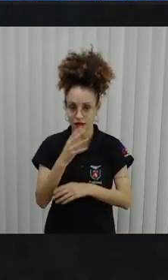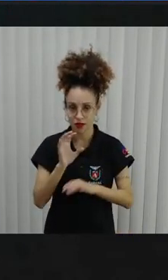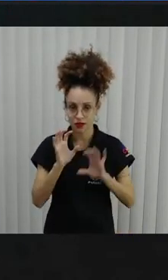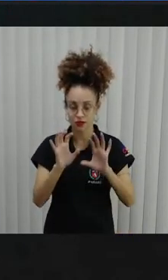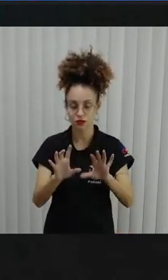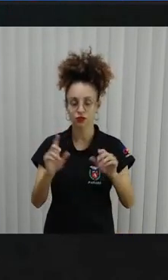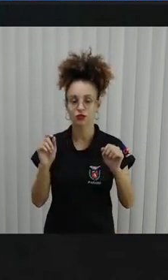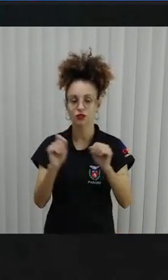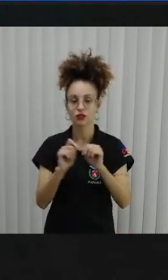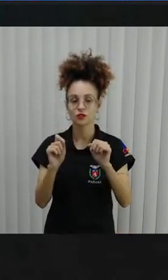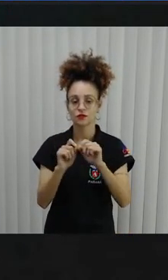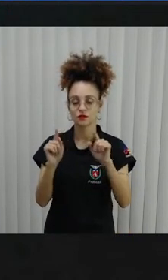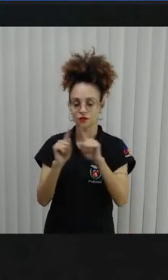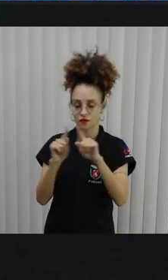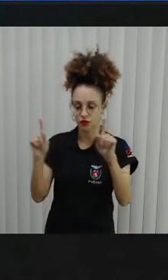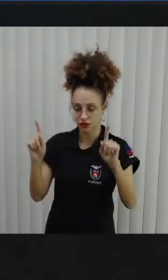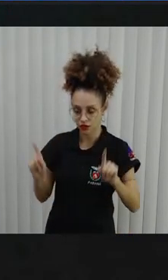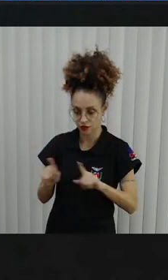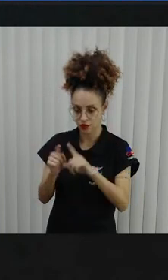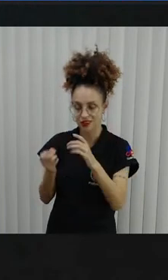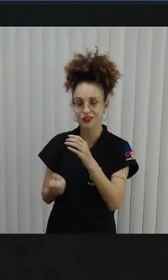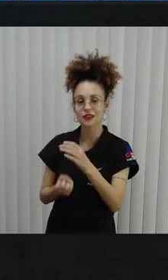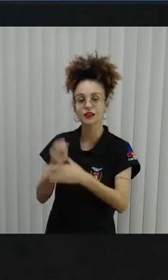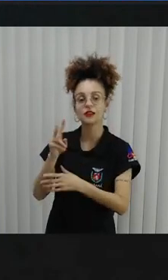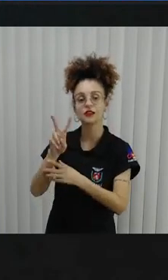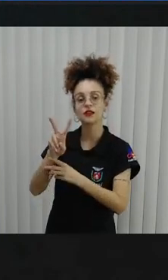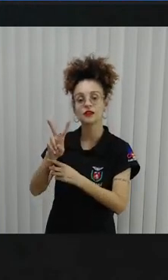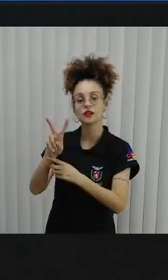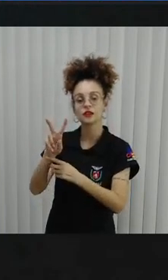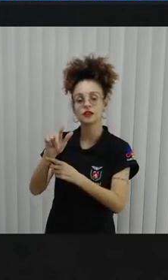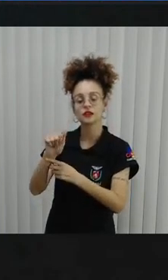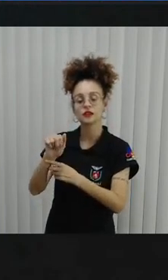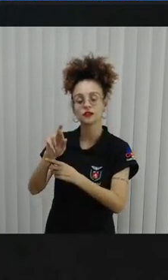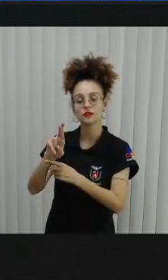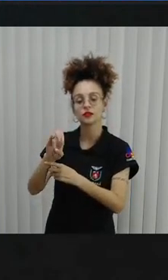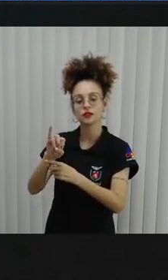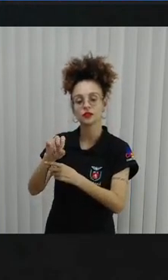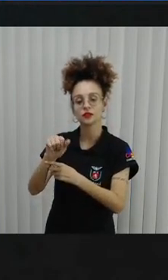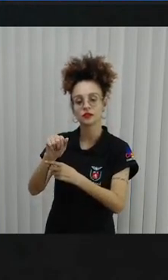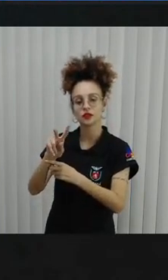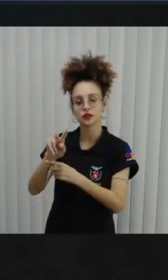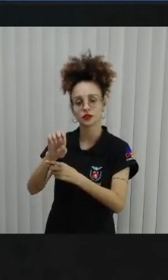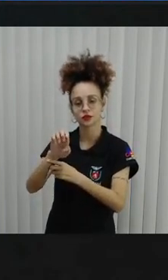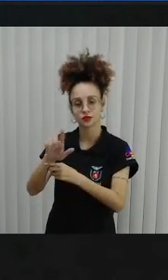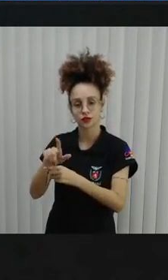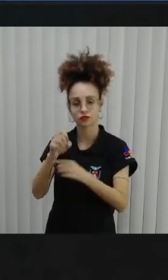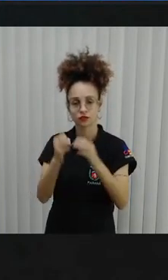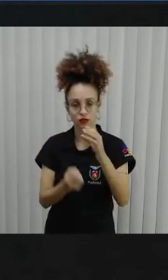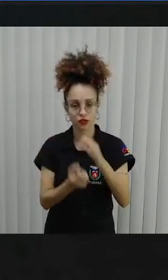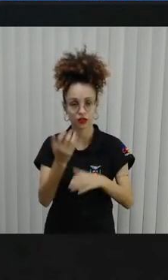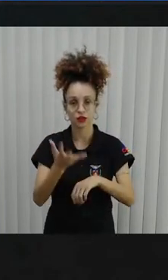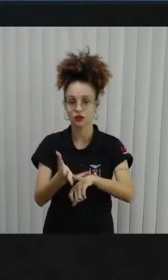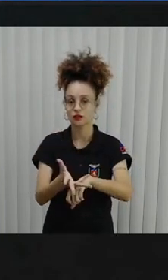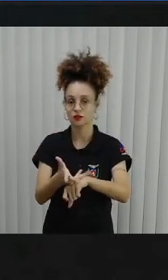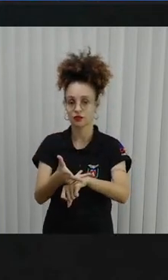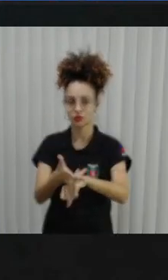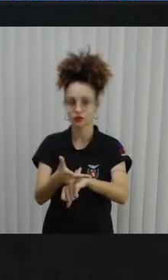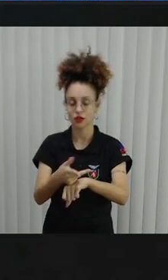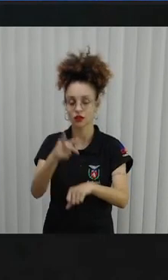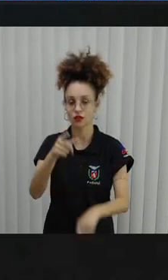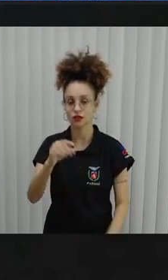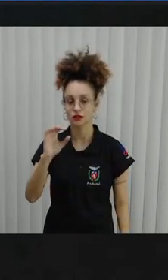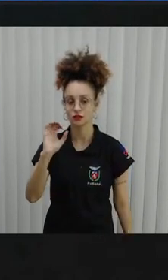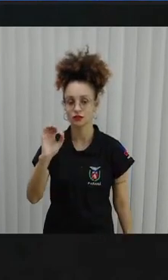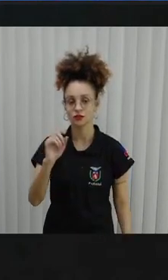aqui na abinha variável, criar uma variável e aparece aqui a velocidade. A velocidade eu vou deixar com zero, porque ele ainda